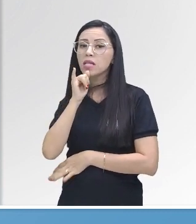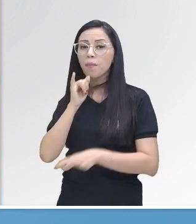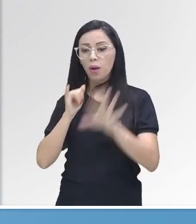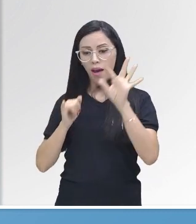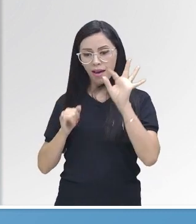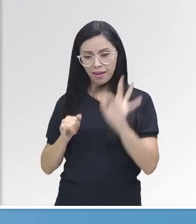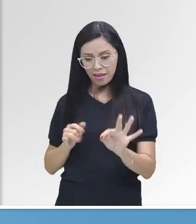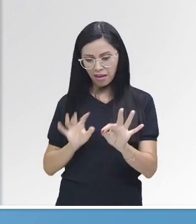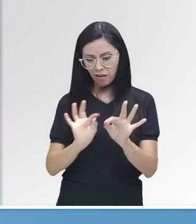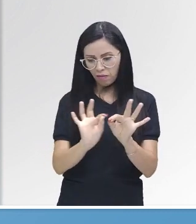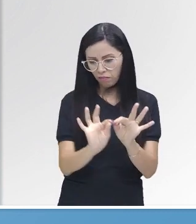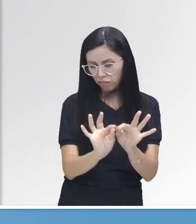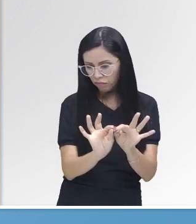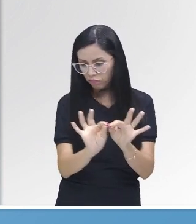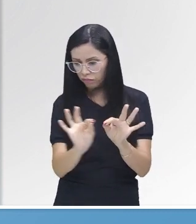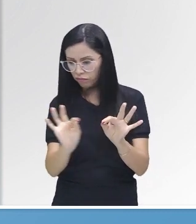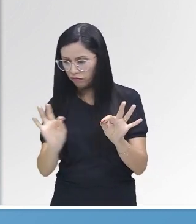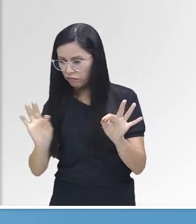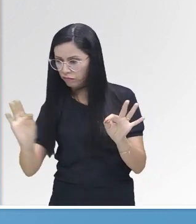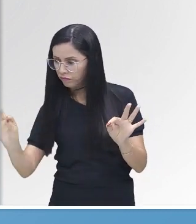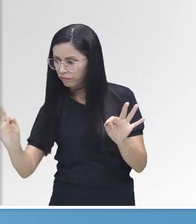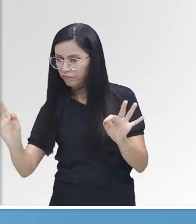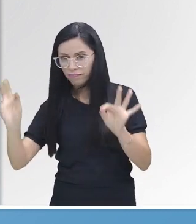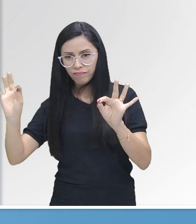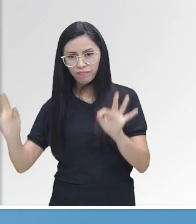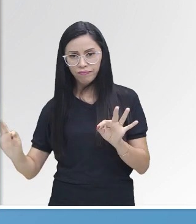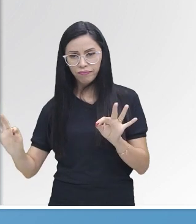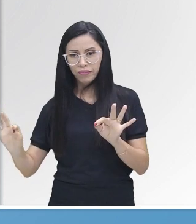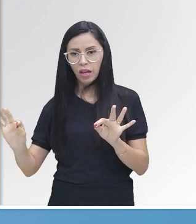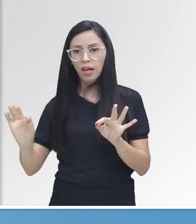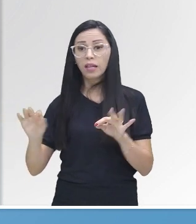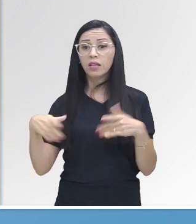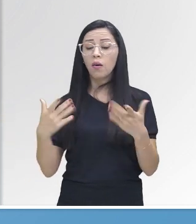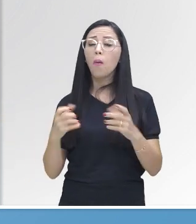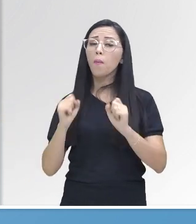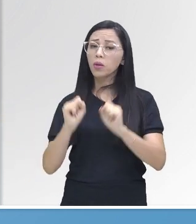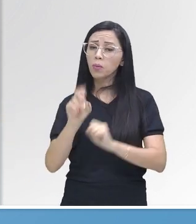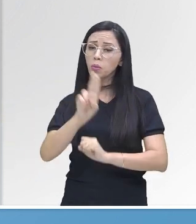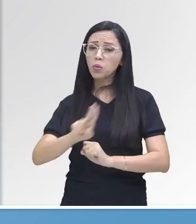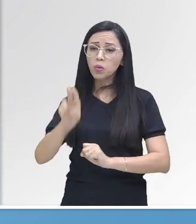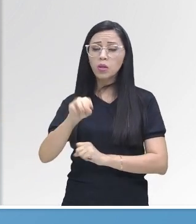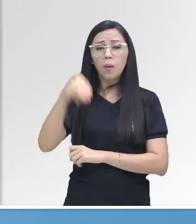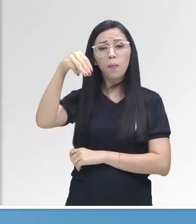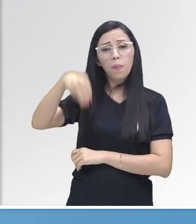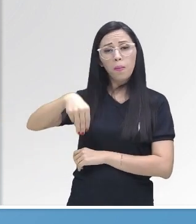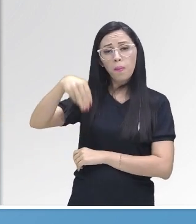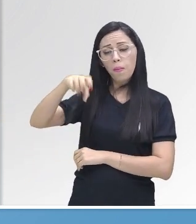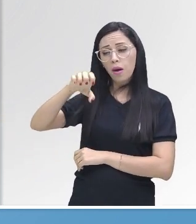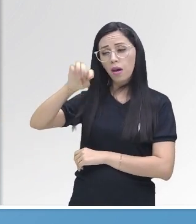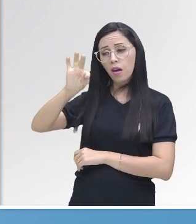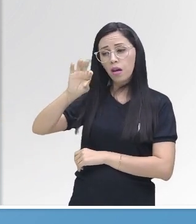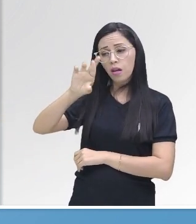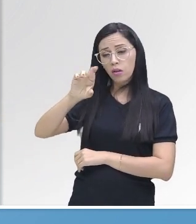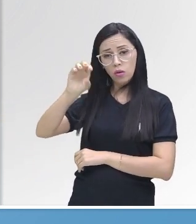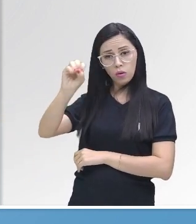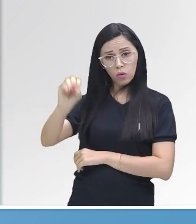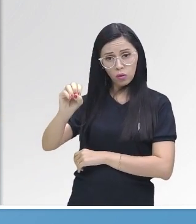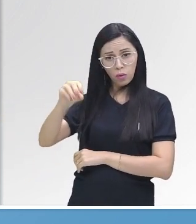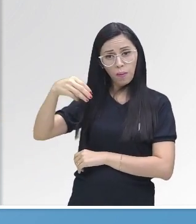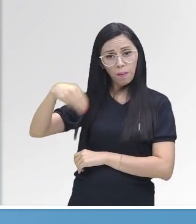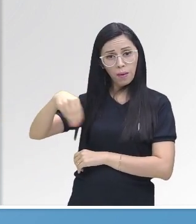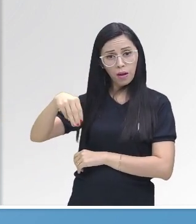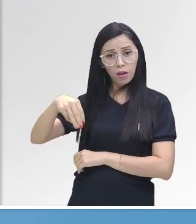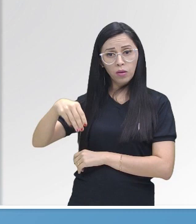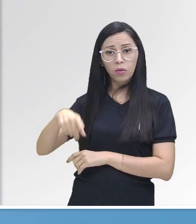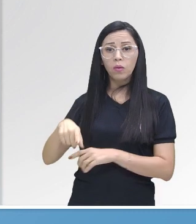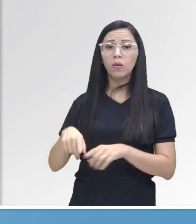Podemos medir através do metro e hoje em dia se define em termos da velocidade da luz. O